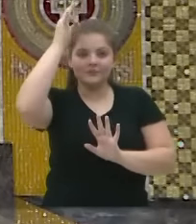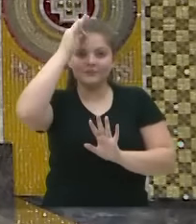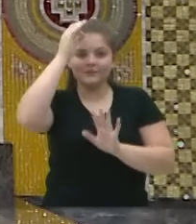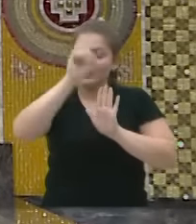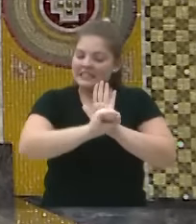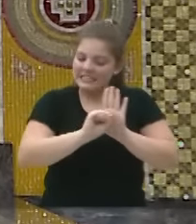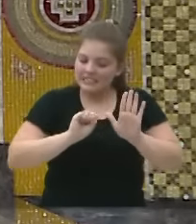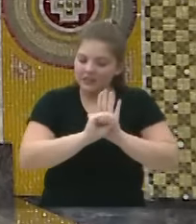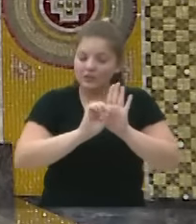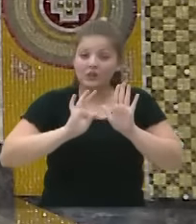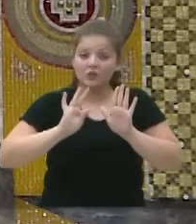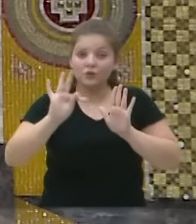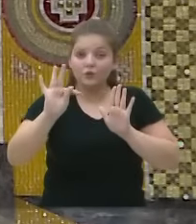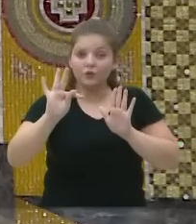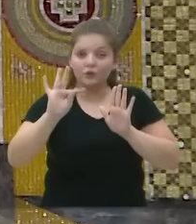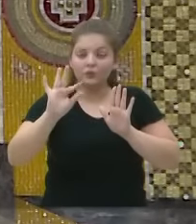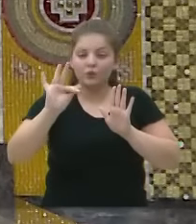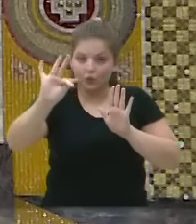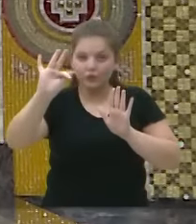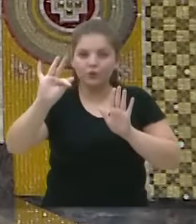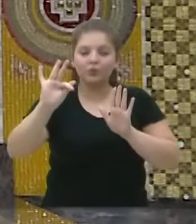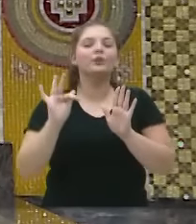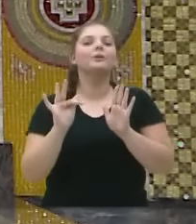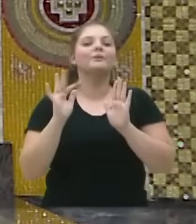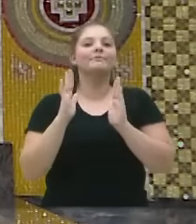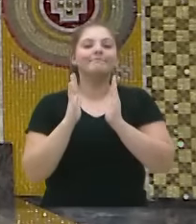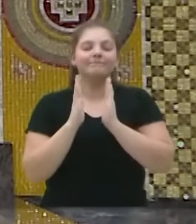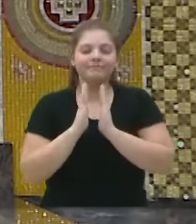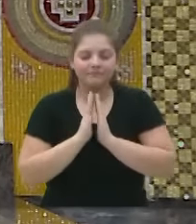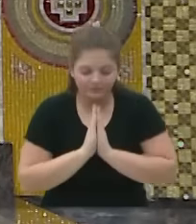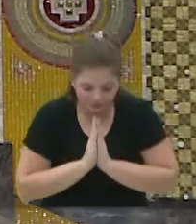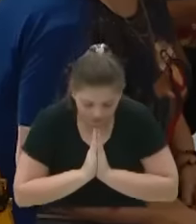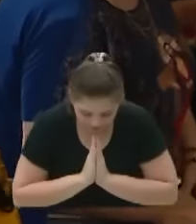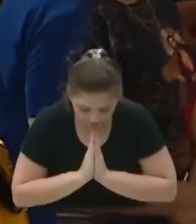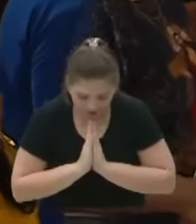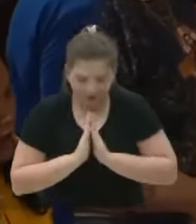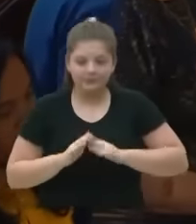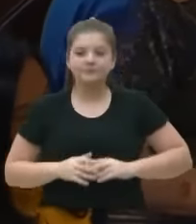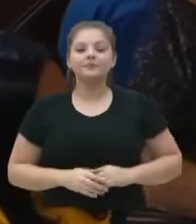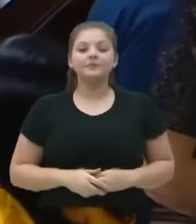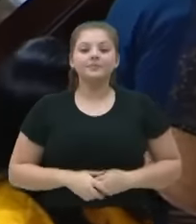Santo por todos os séculos dos séculos.